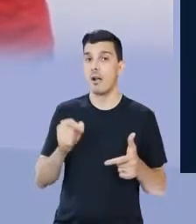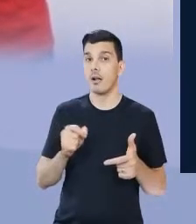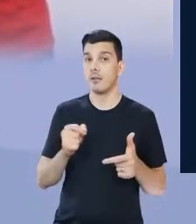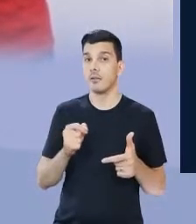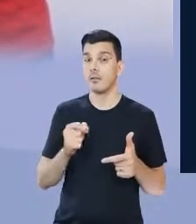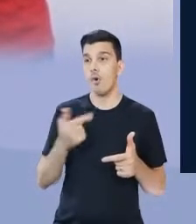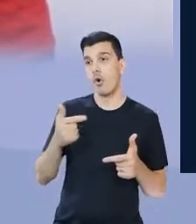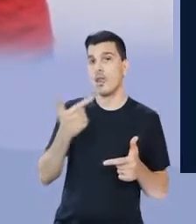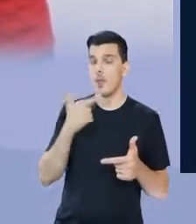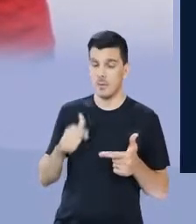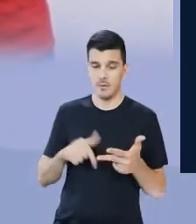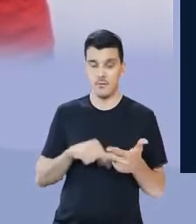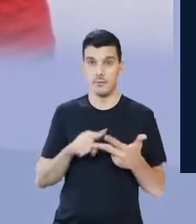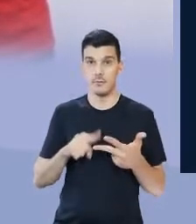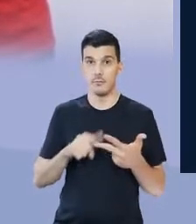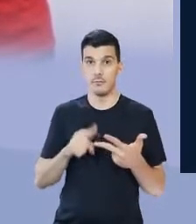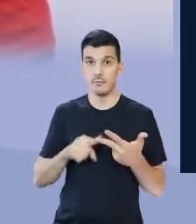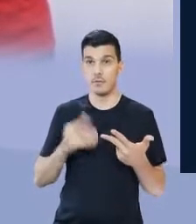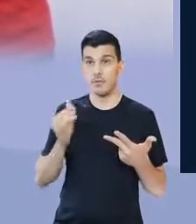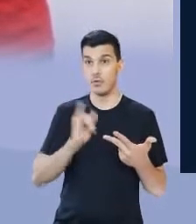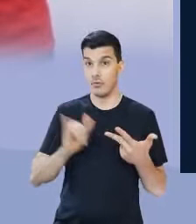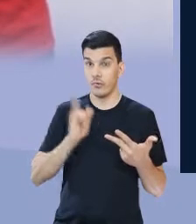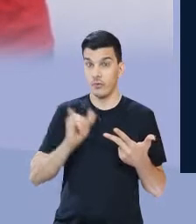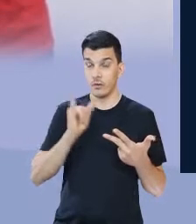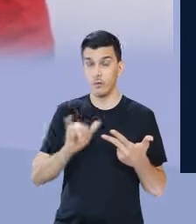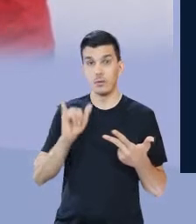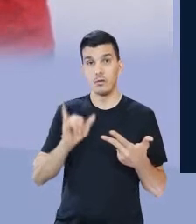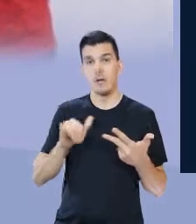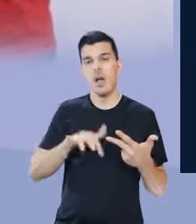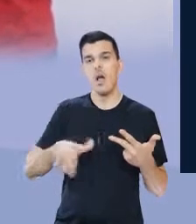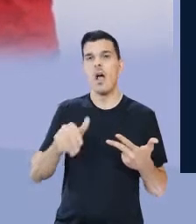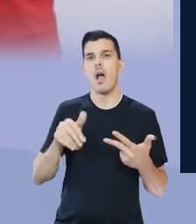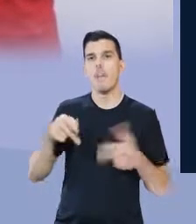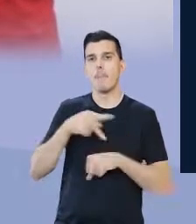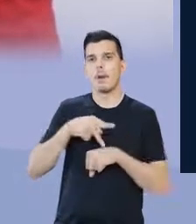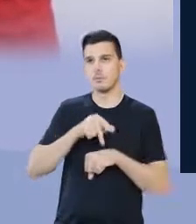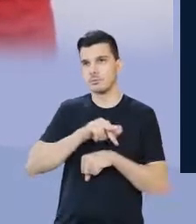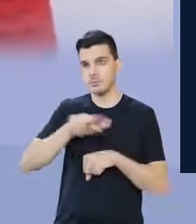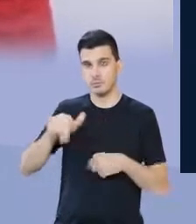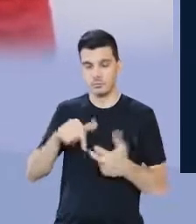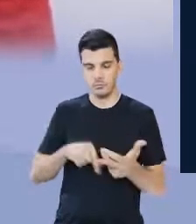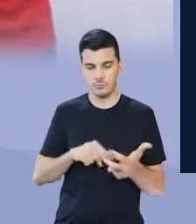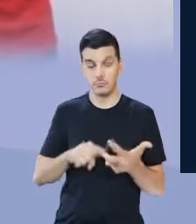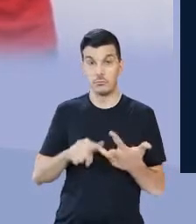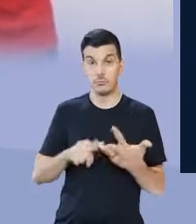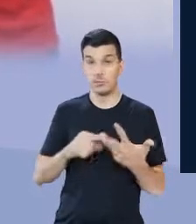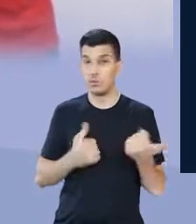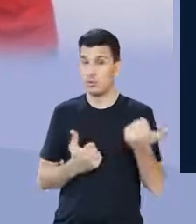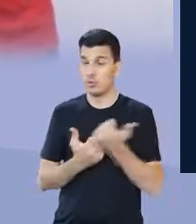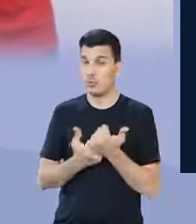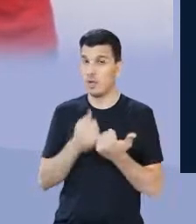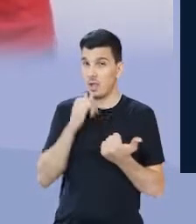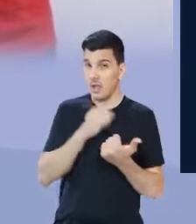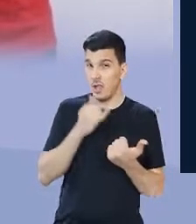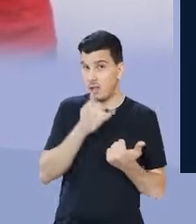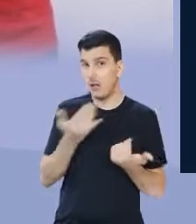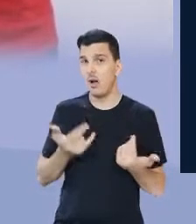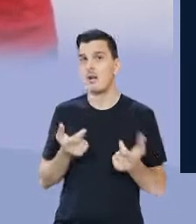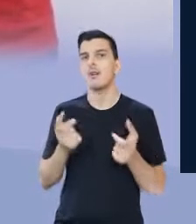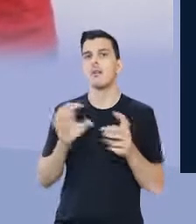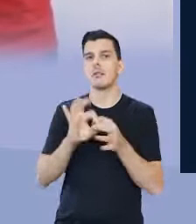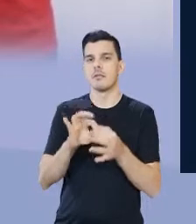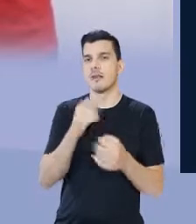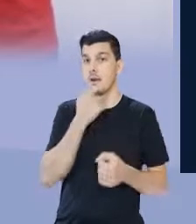Investir na divulgação da universidade no mercado internacional? Substituir a língua nacional para se inserir no contexto da globalização?